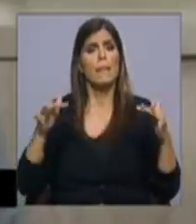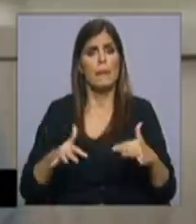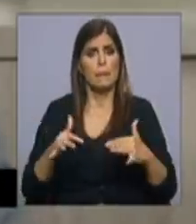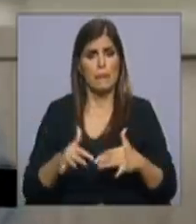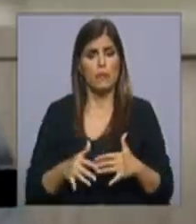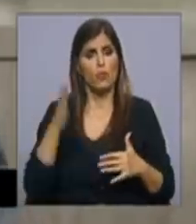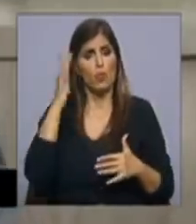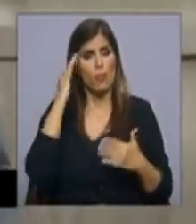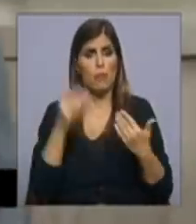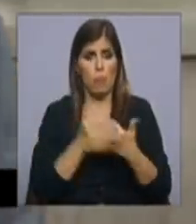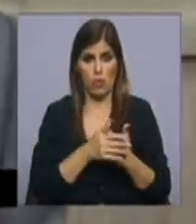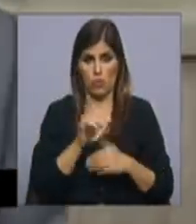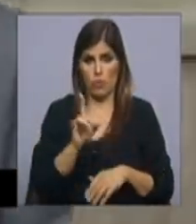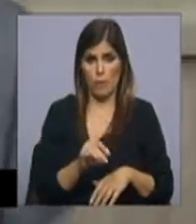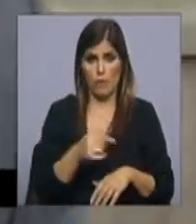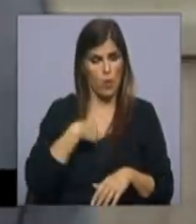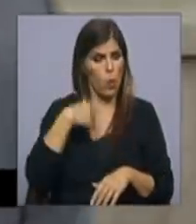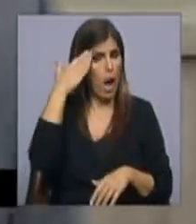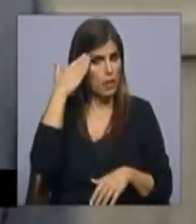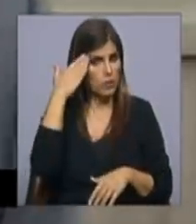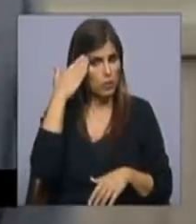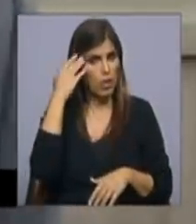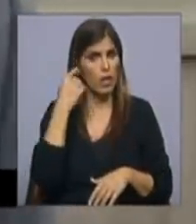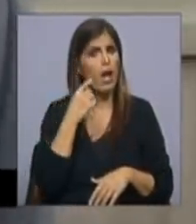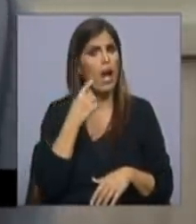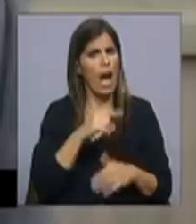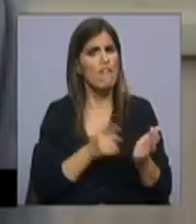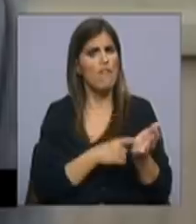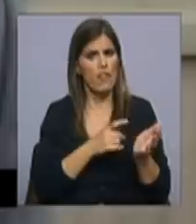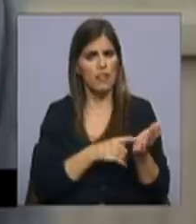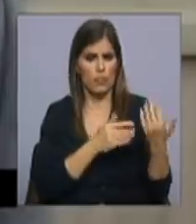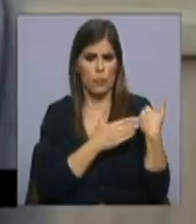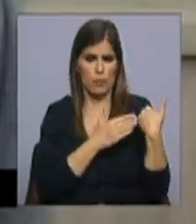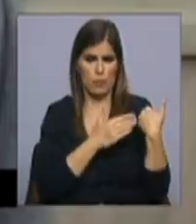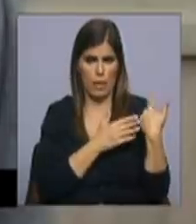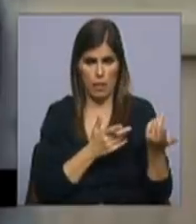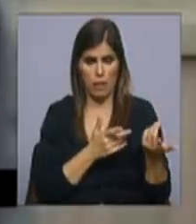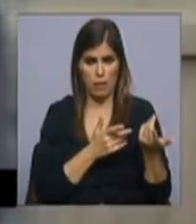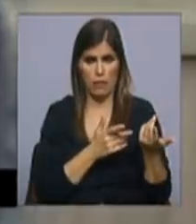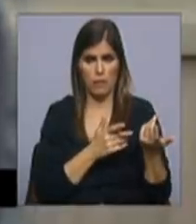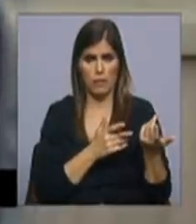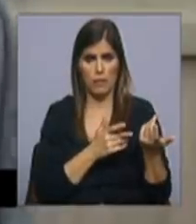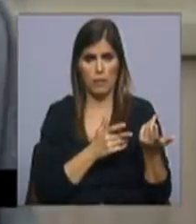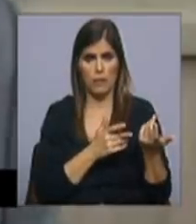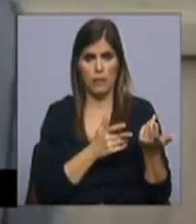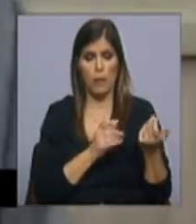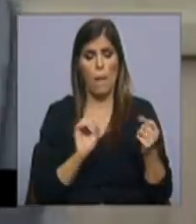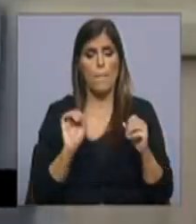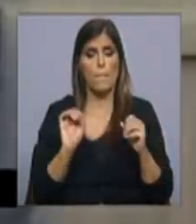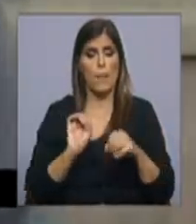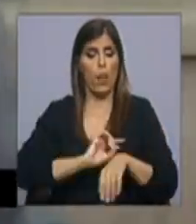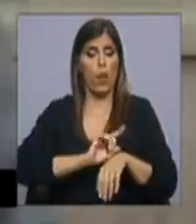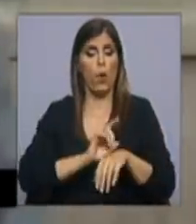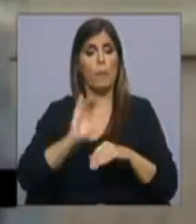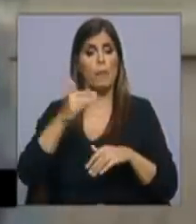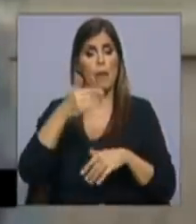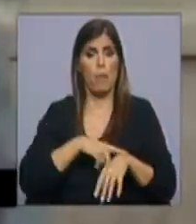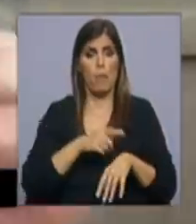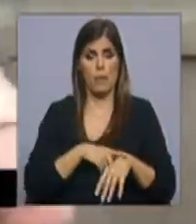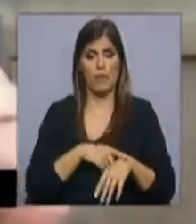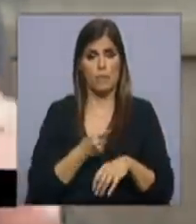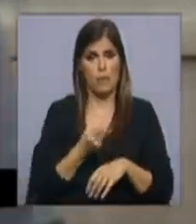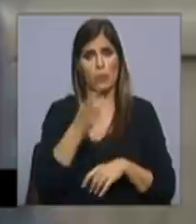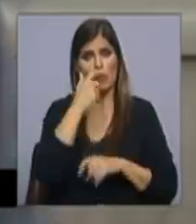mortos. Ou seja, o que eu acho é que houve irresponsabilidade, sabe, num primeiro momento, para muitos